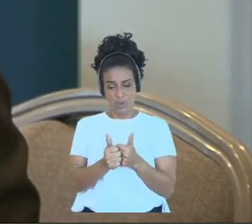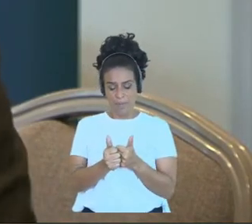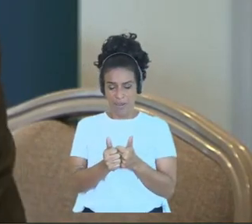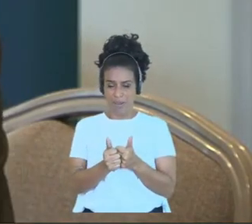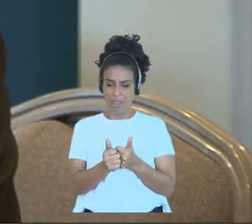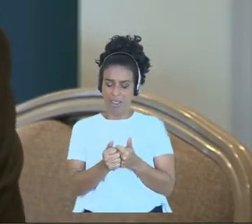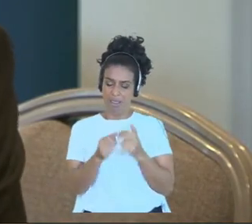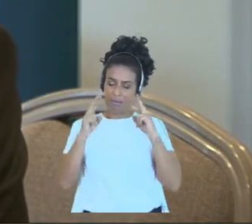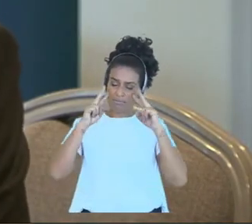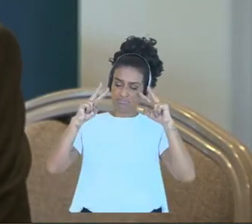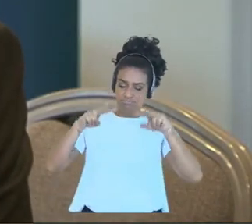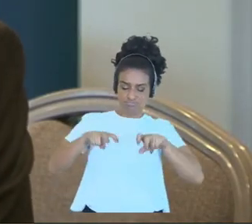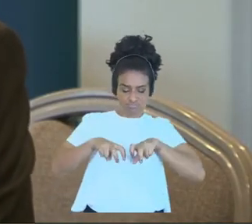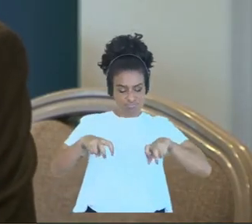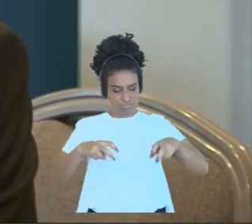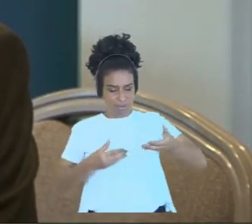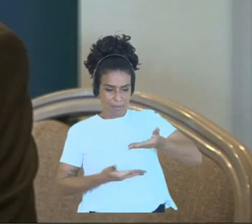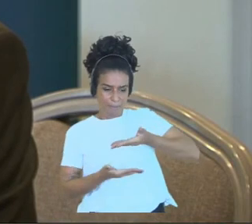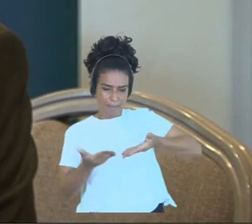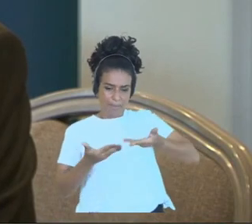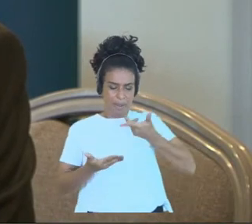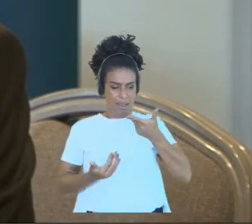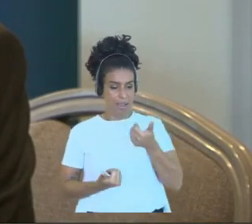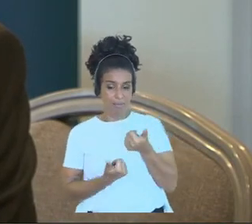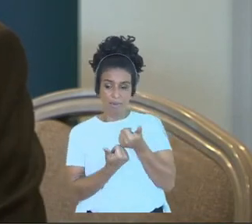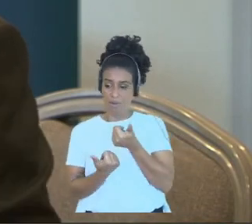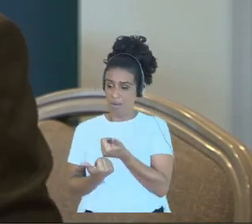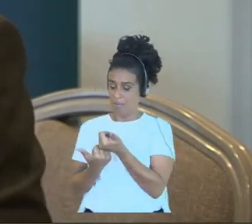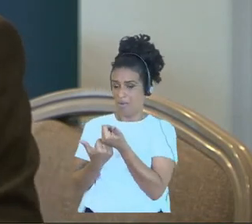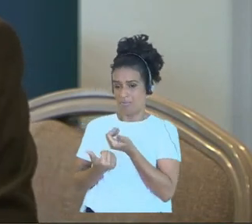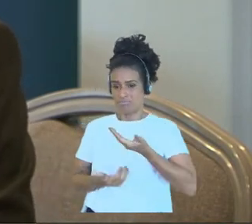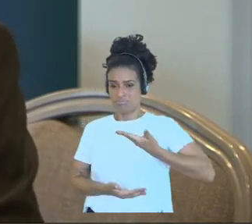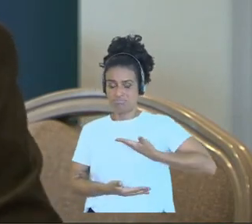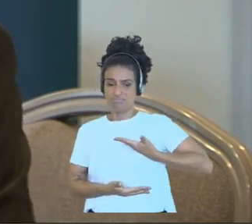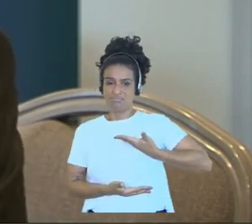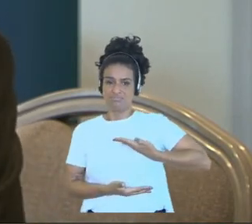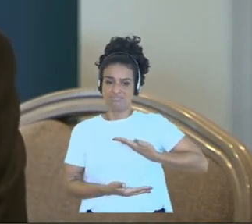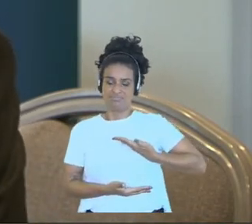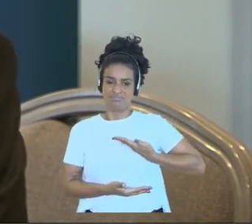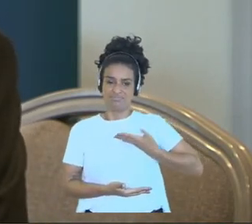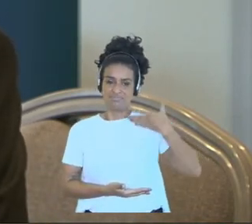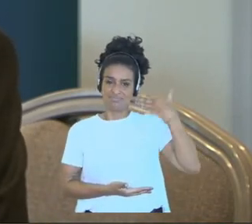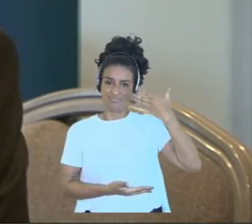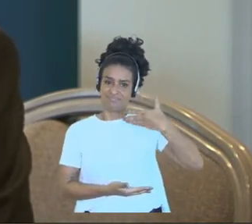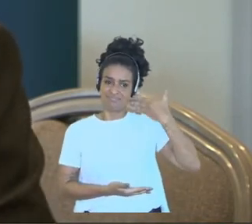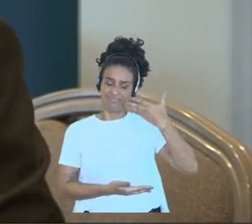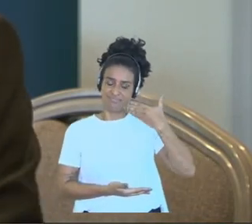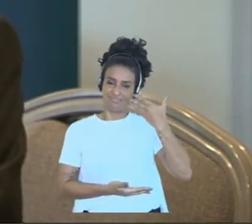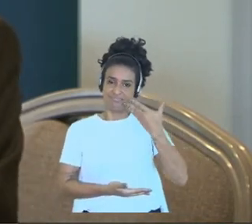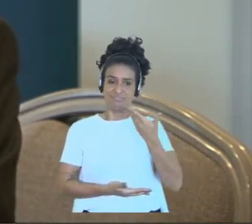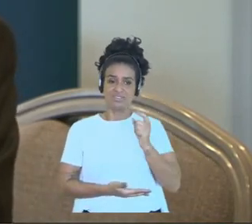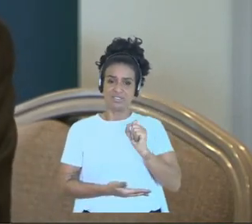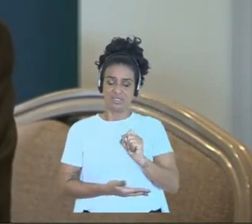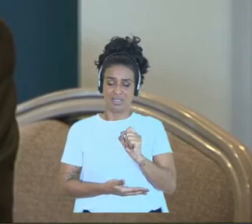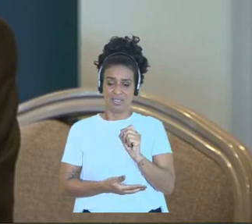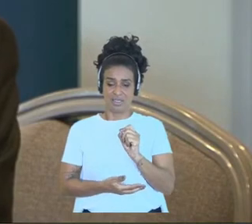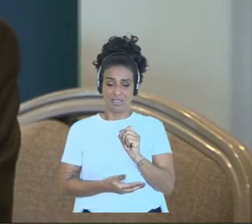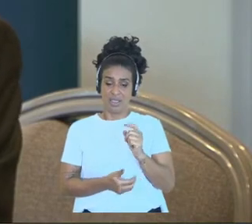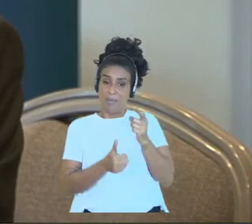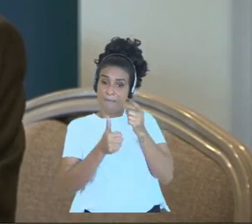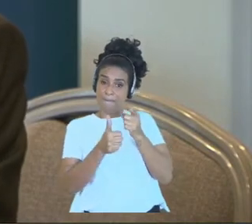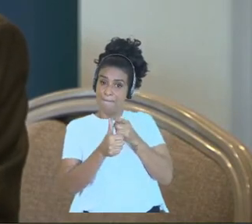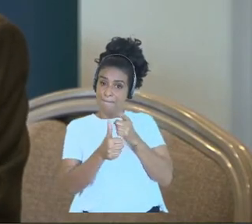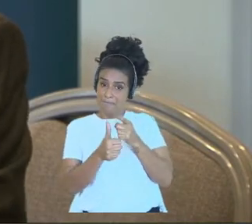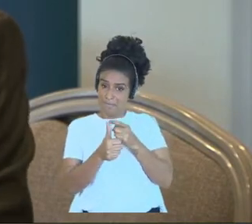aqui da mesa, apoiar os nossos colegas. A dinâmica será basicamente uma rodada